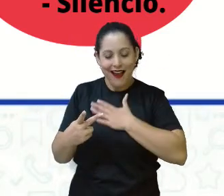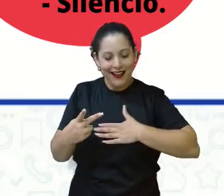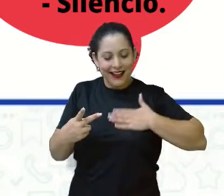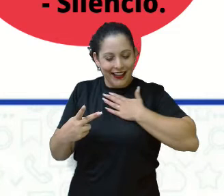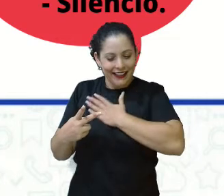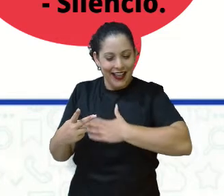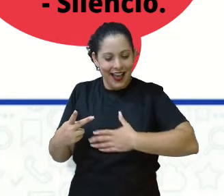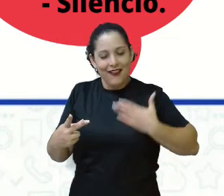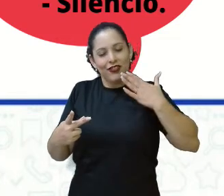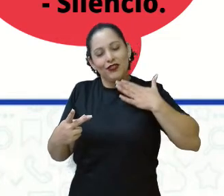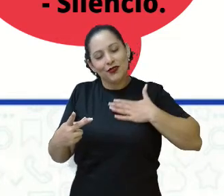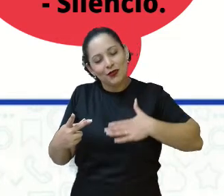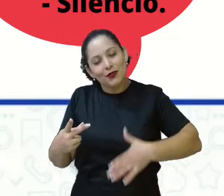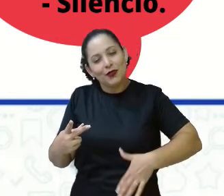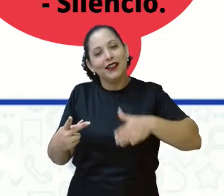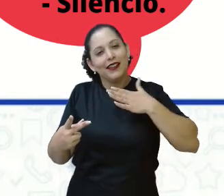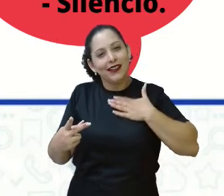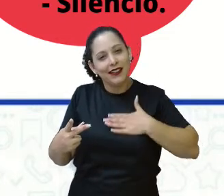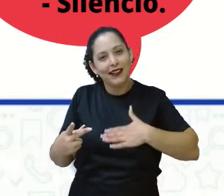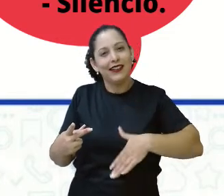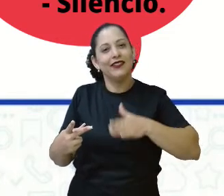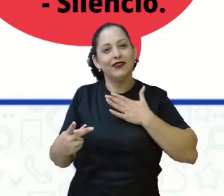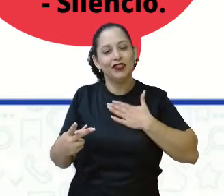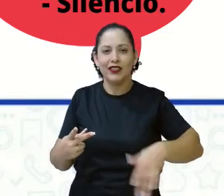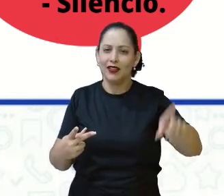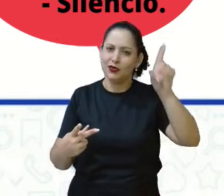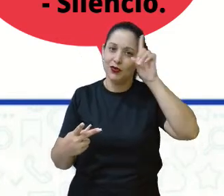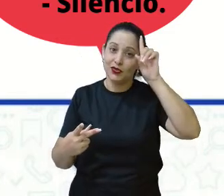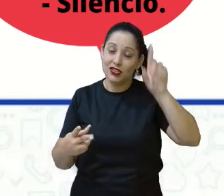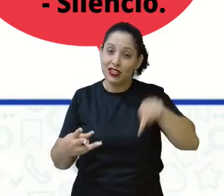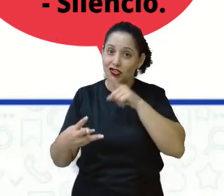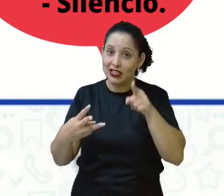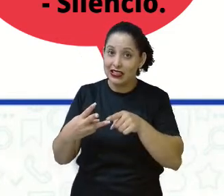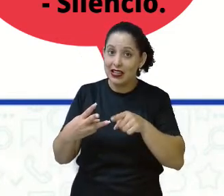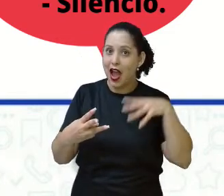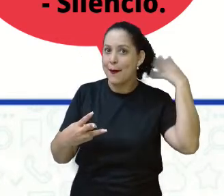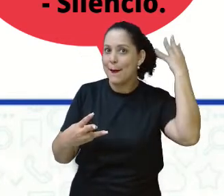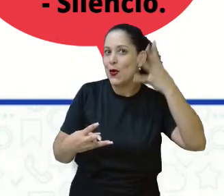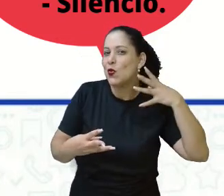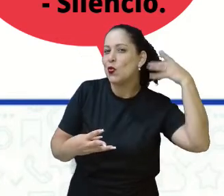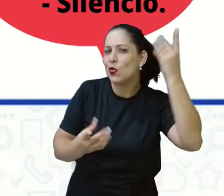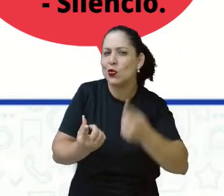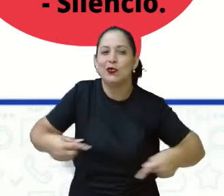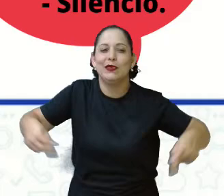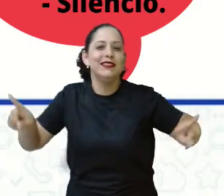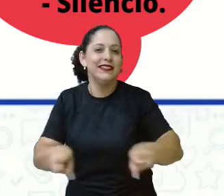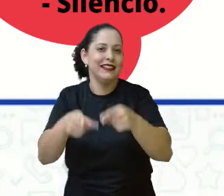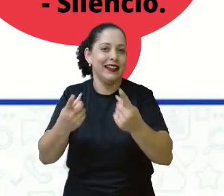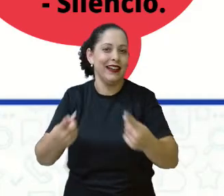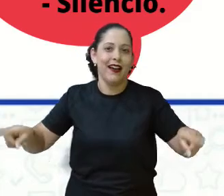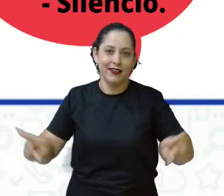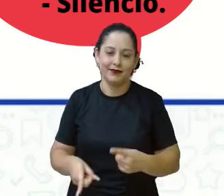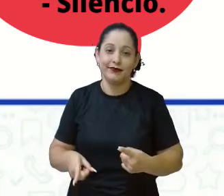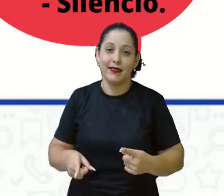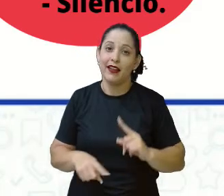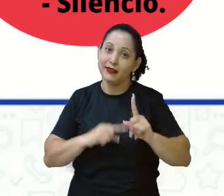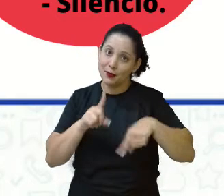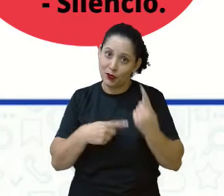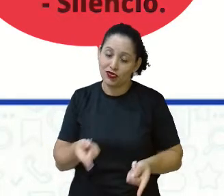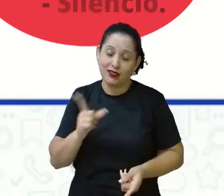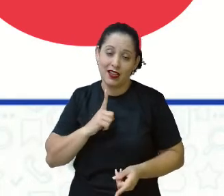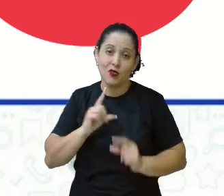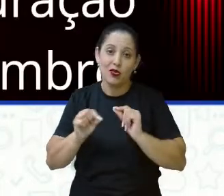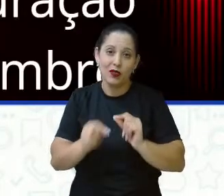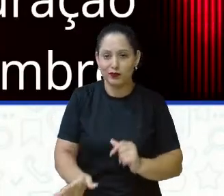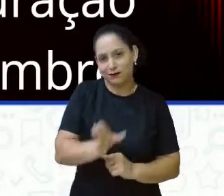agradáveis, suaves, os sons comuns do nosso dia a dia, e existe a música. Fora isso, é o silêncio, é a ausência